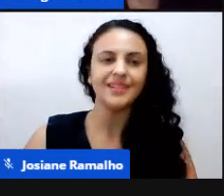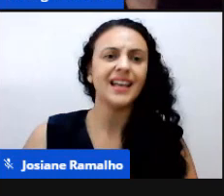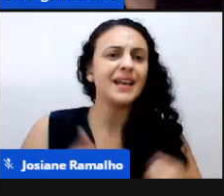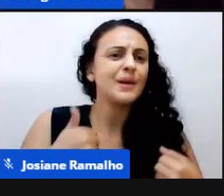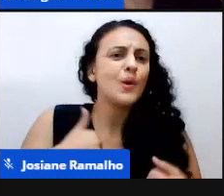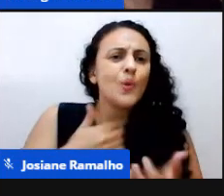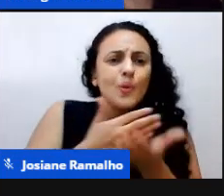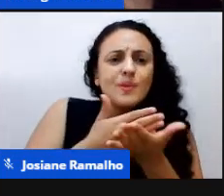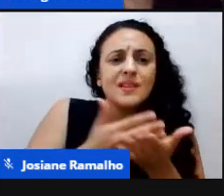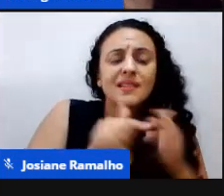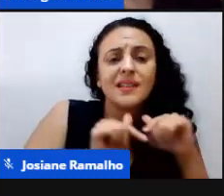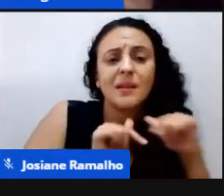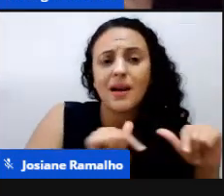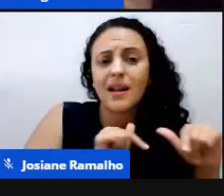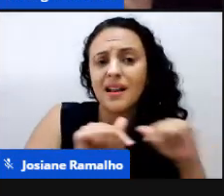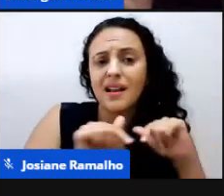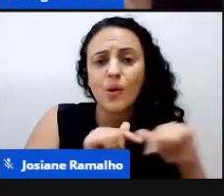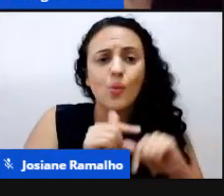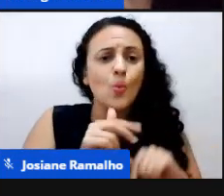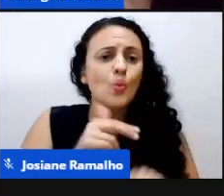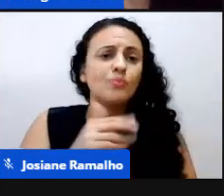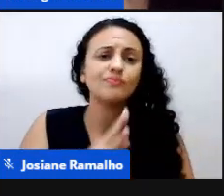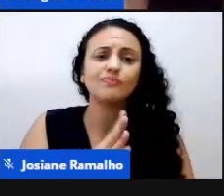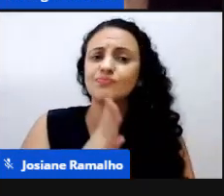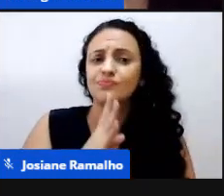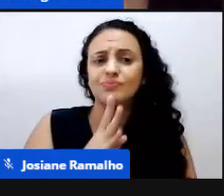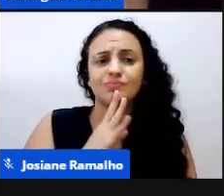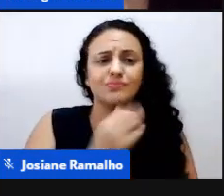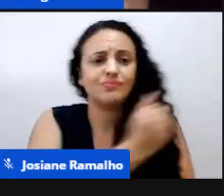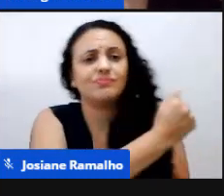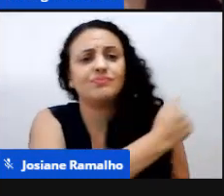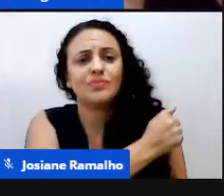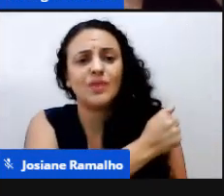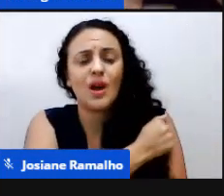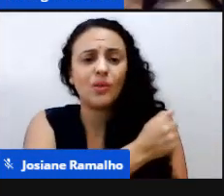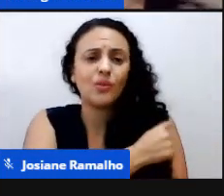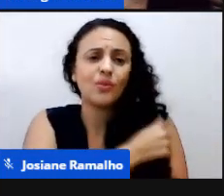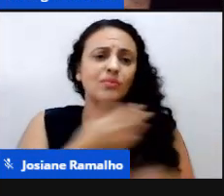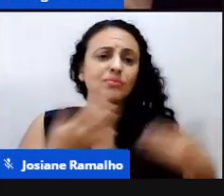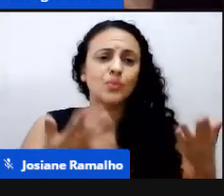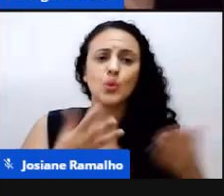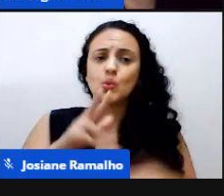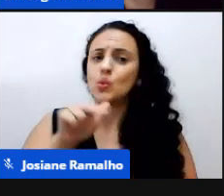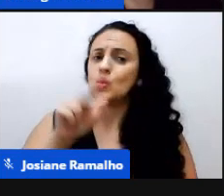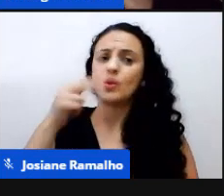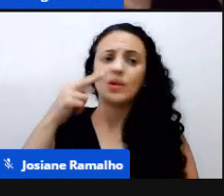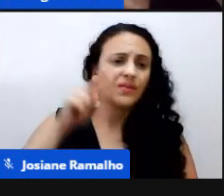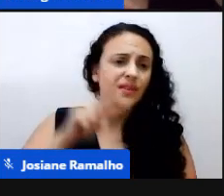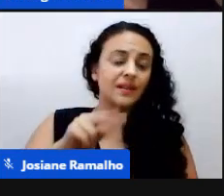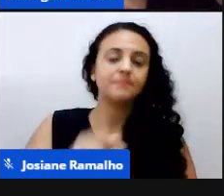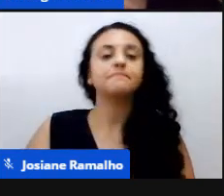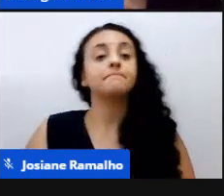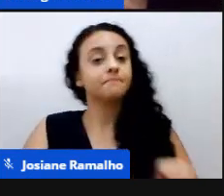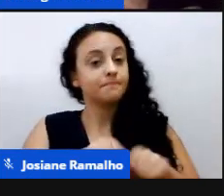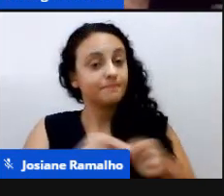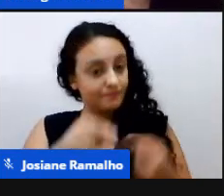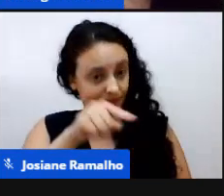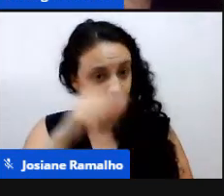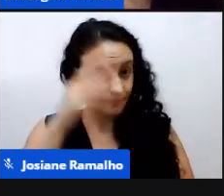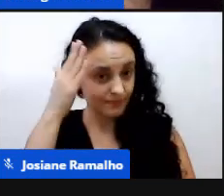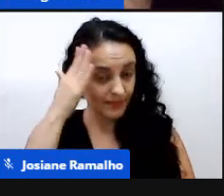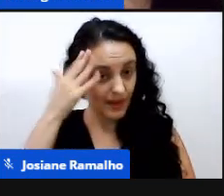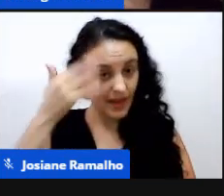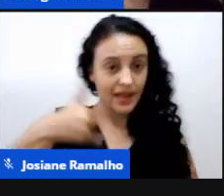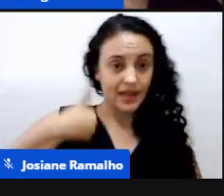vi, porque já estava na pandemia. Mas você sabe a faixa etária que aquele aluno está, qual o